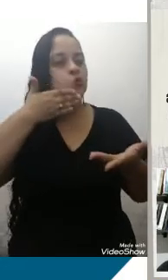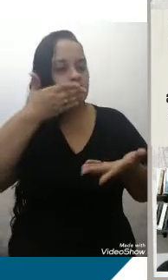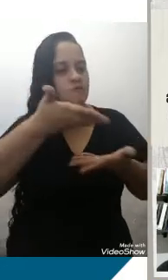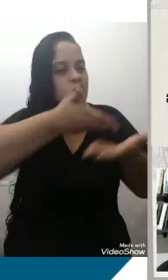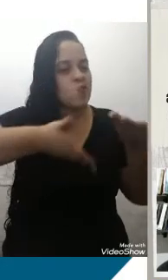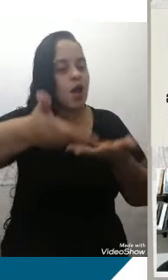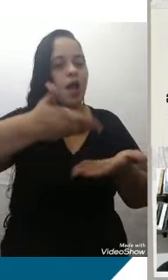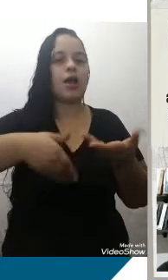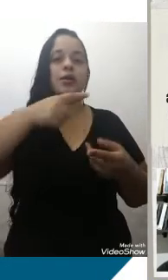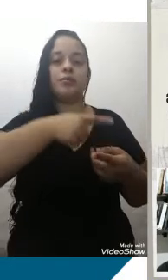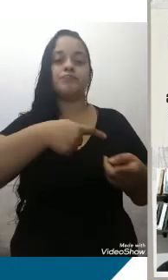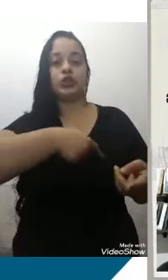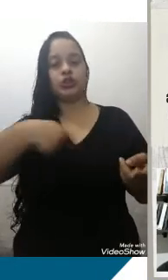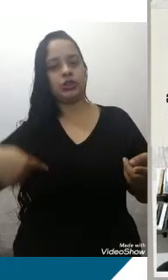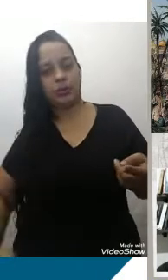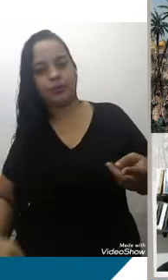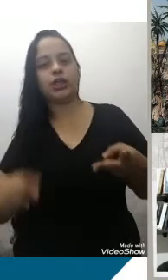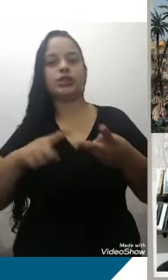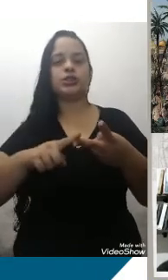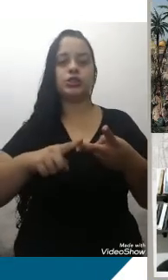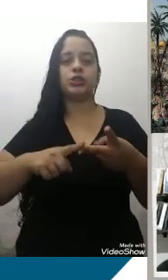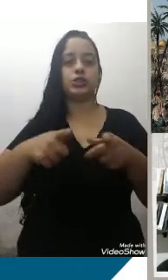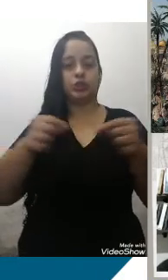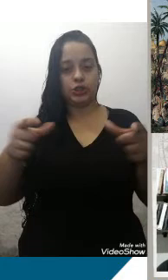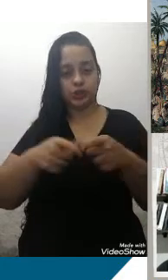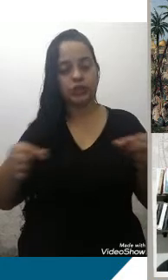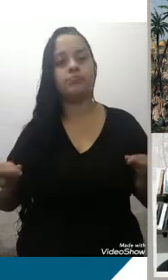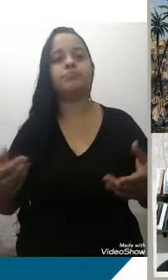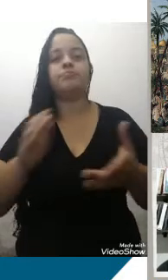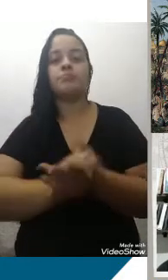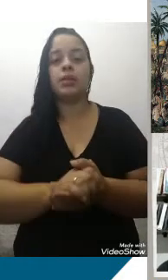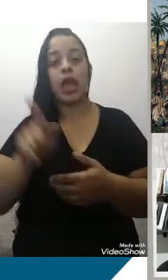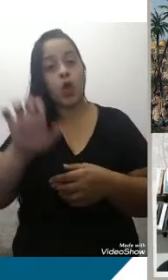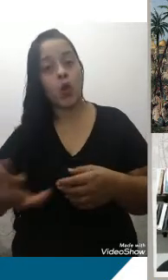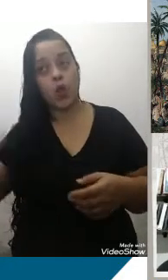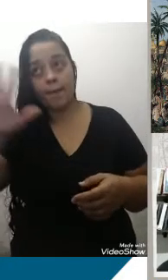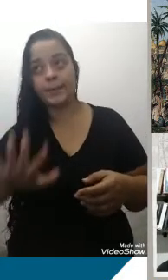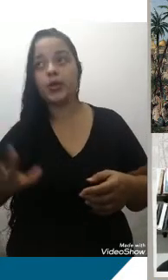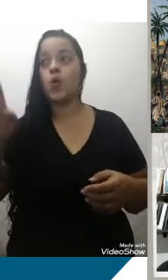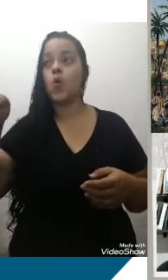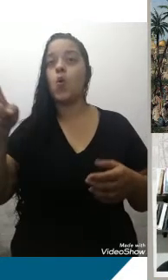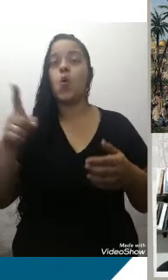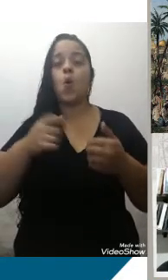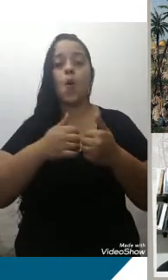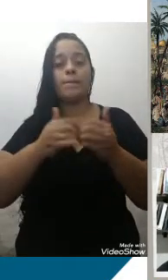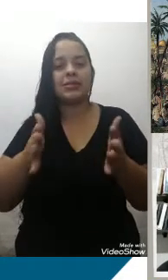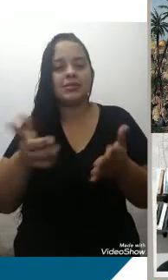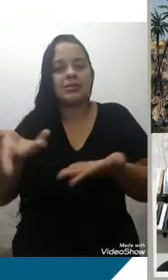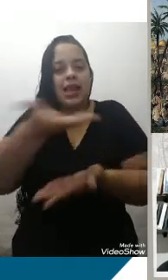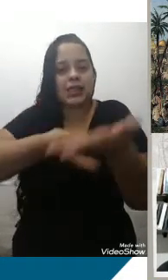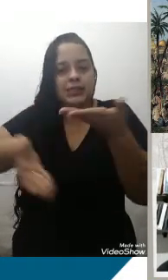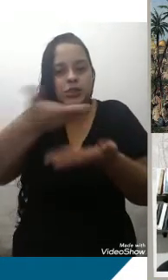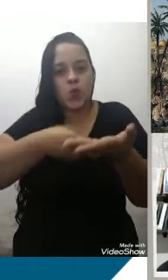comércio entre japoneses e chineses. Os europeus, assim que construíram essas relações, assim que chegaram